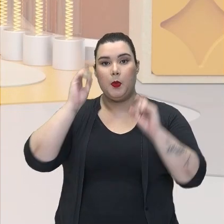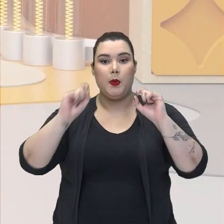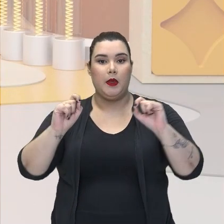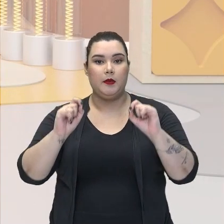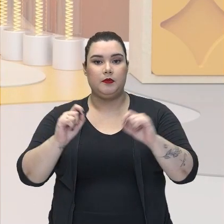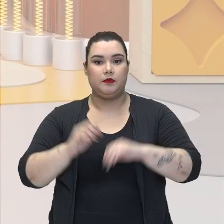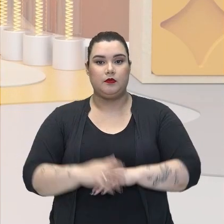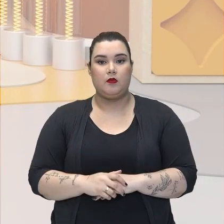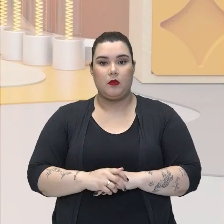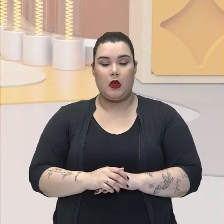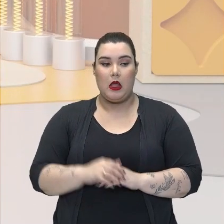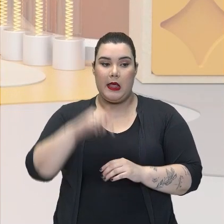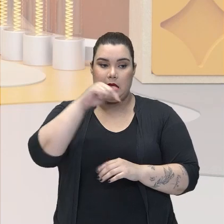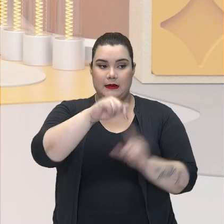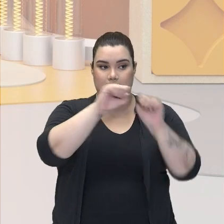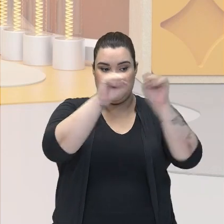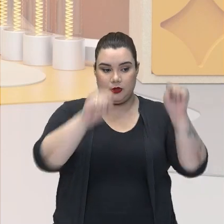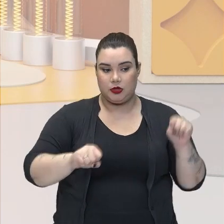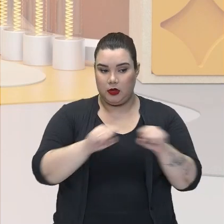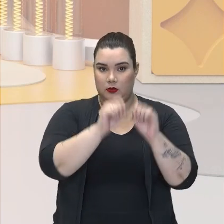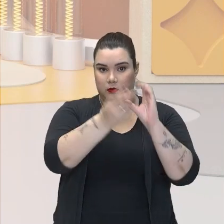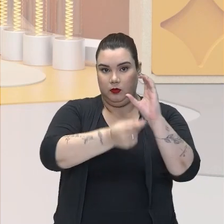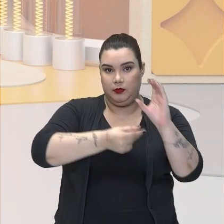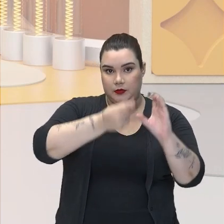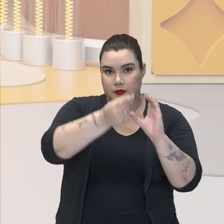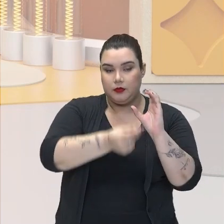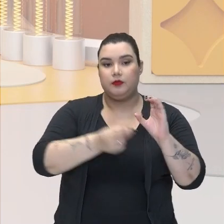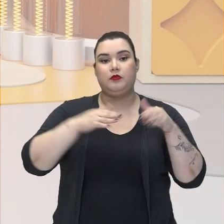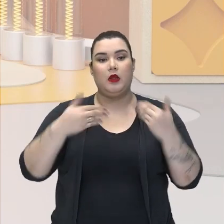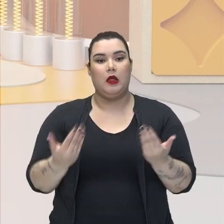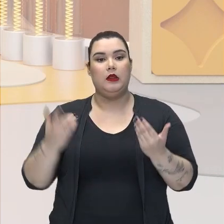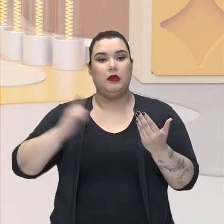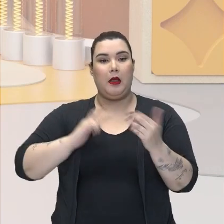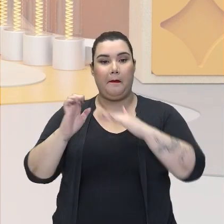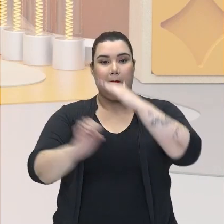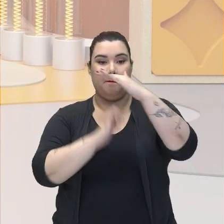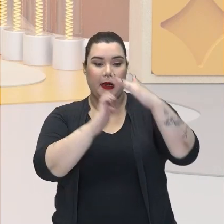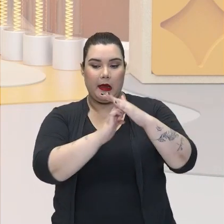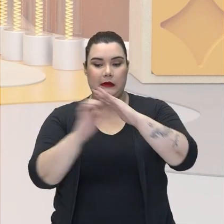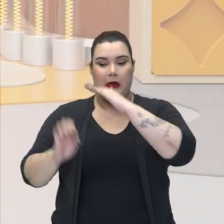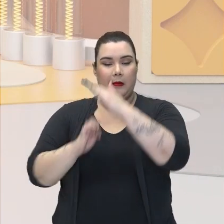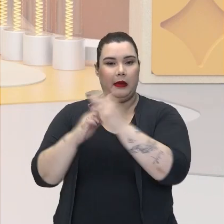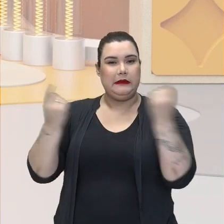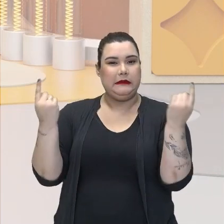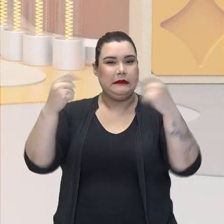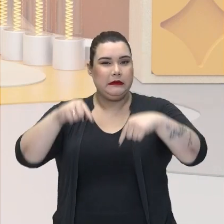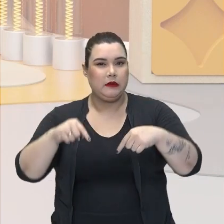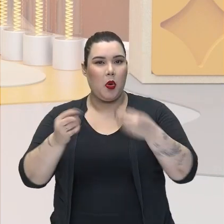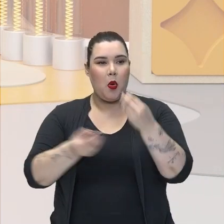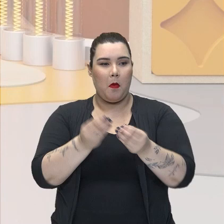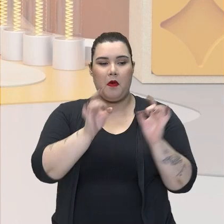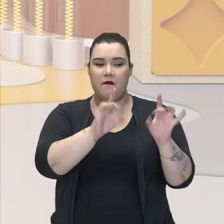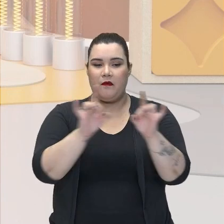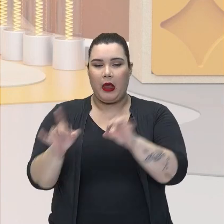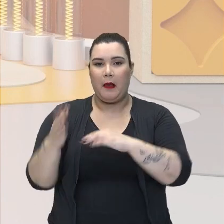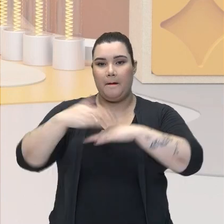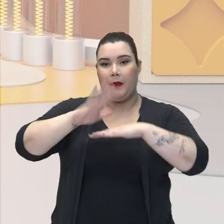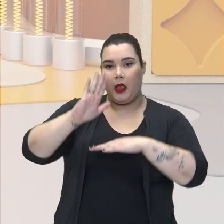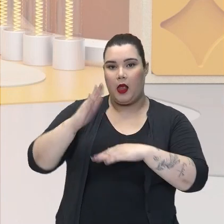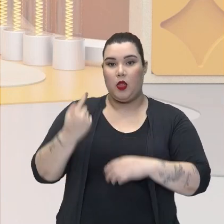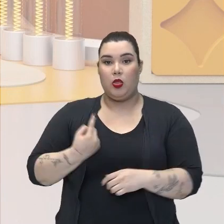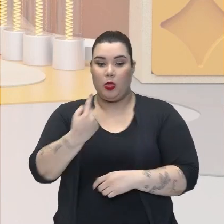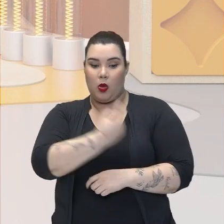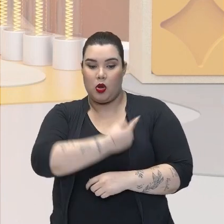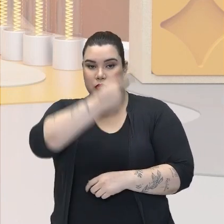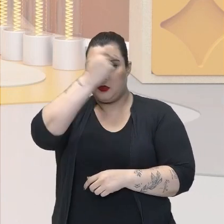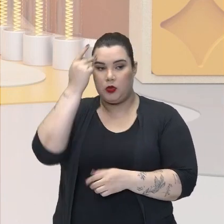dentro do capitalismo, a concorrência, as empresas competem entre si ali pelo mercado consumidor, por nós que vamos consumir